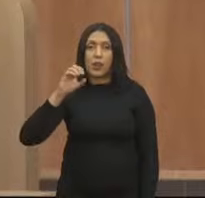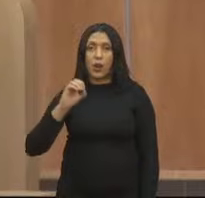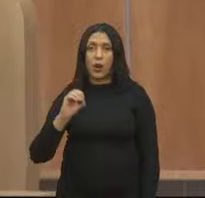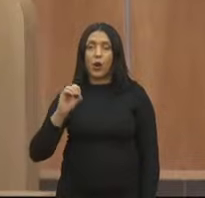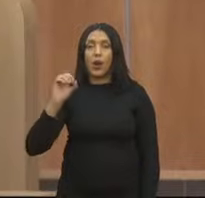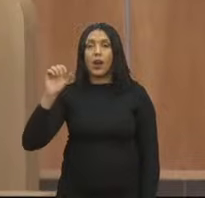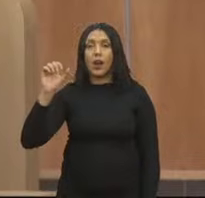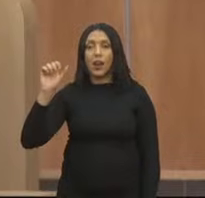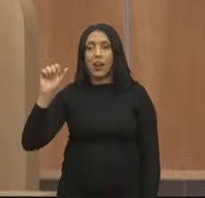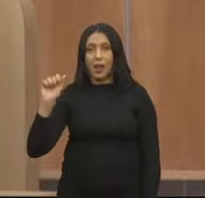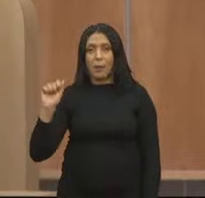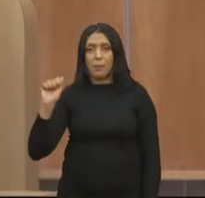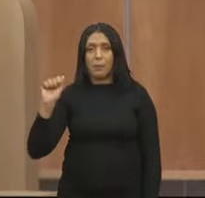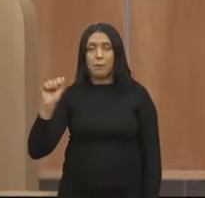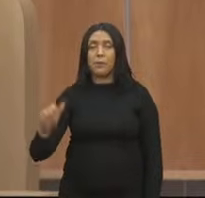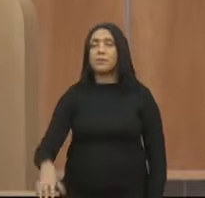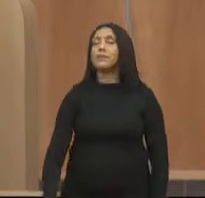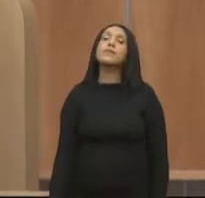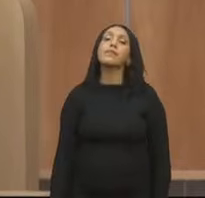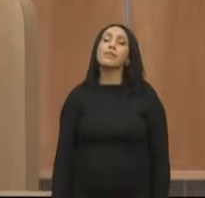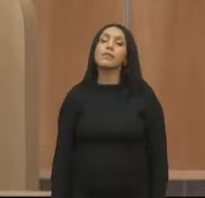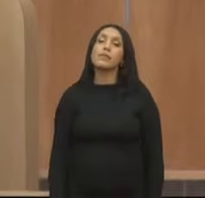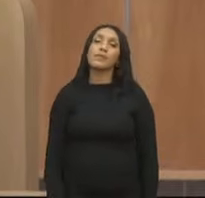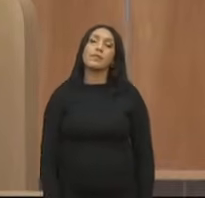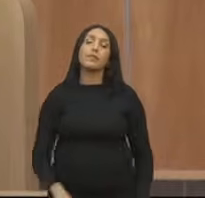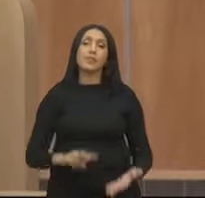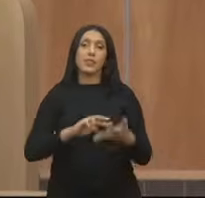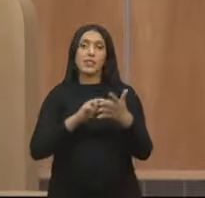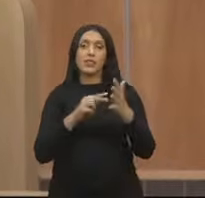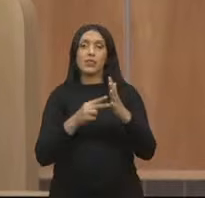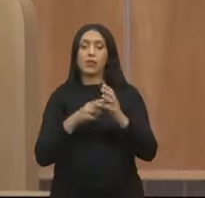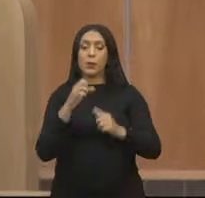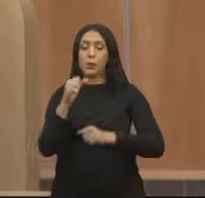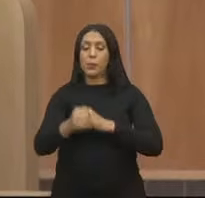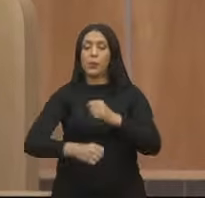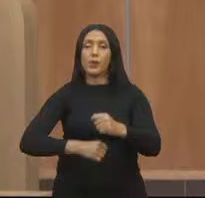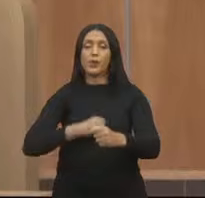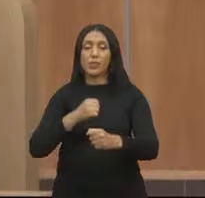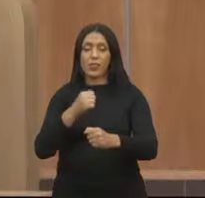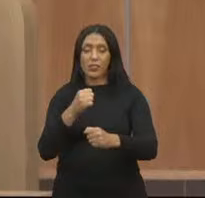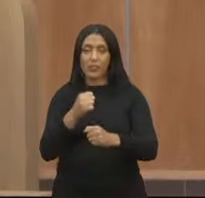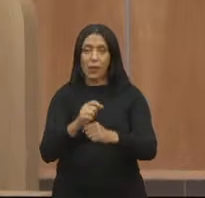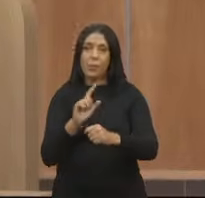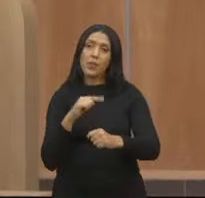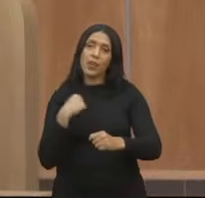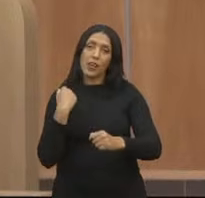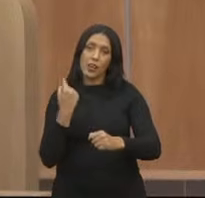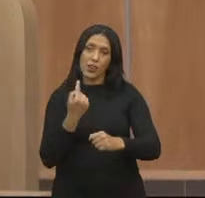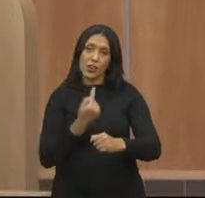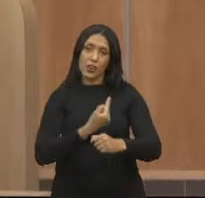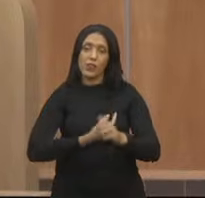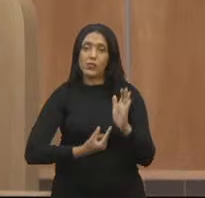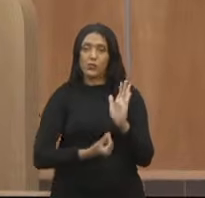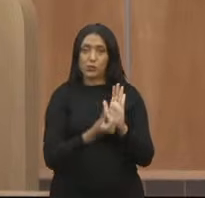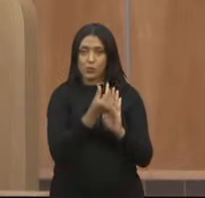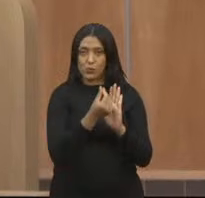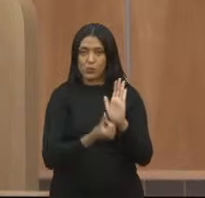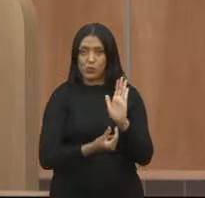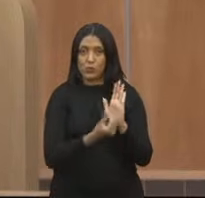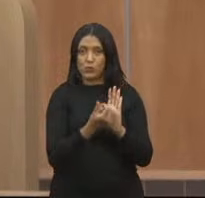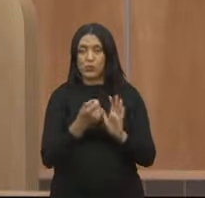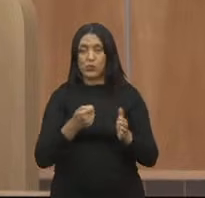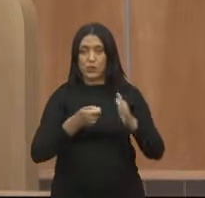vamos efetivar no exercício seguinte. E eu trouxe aqui tanto o que